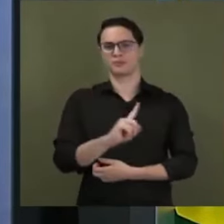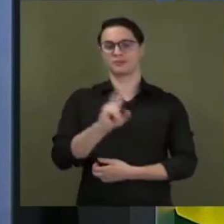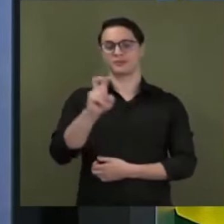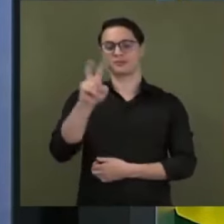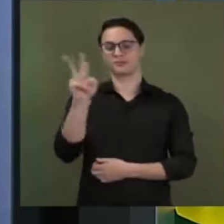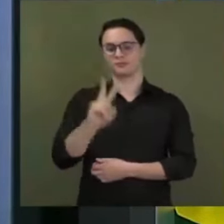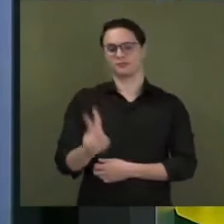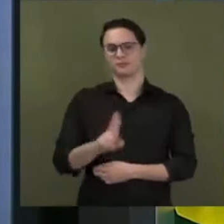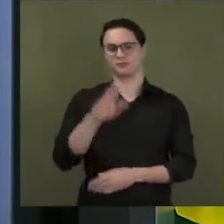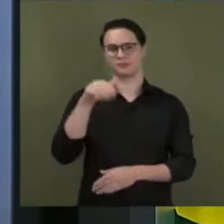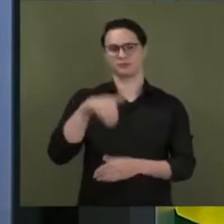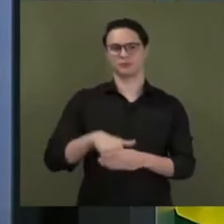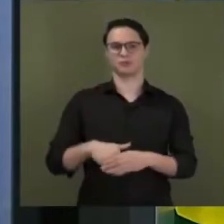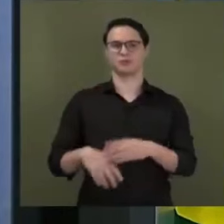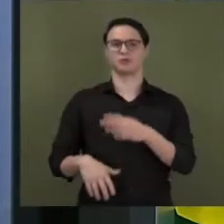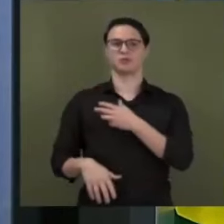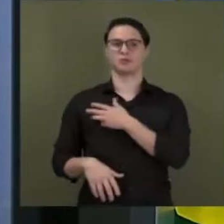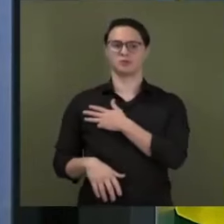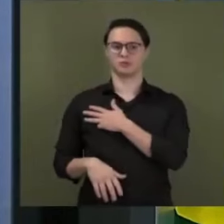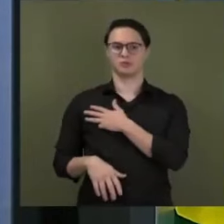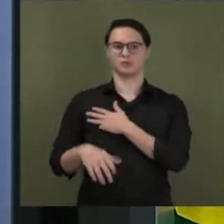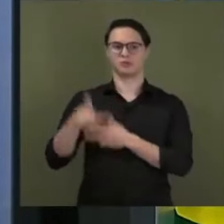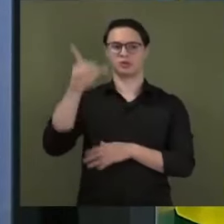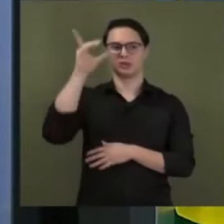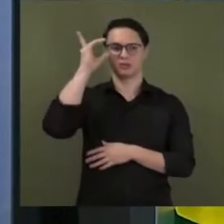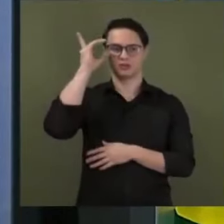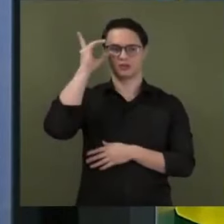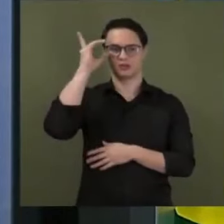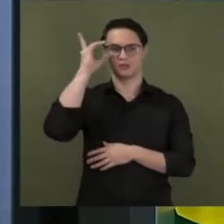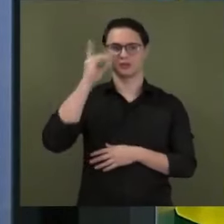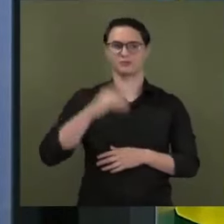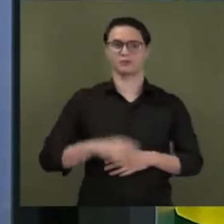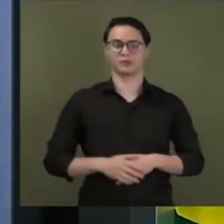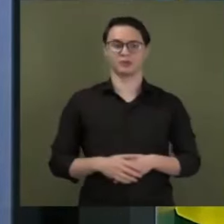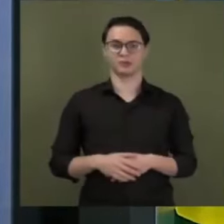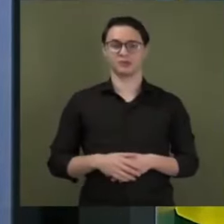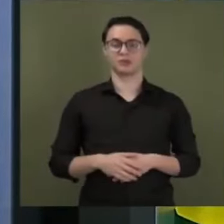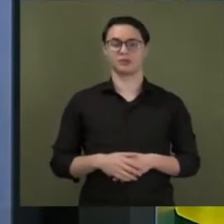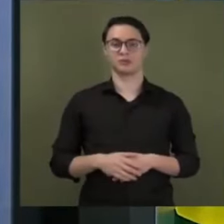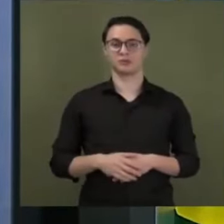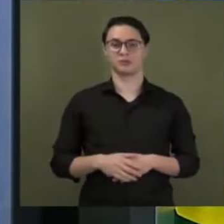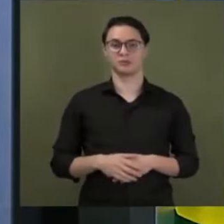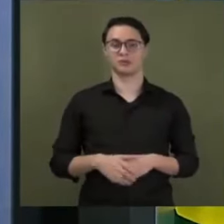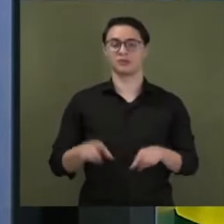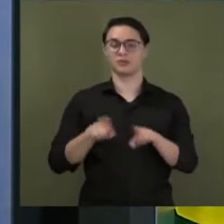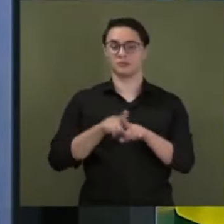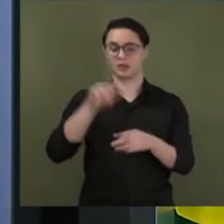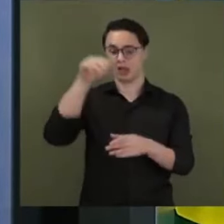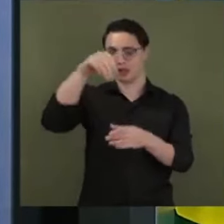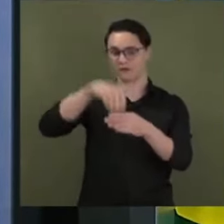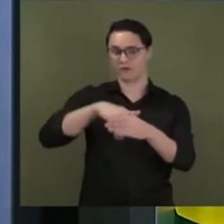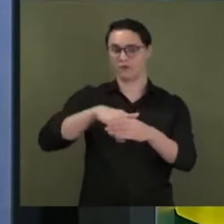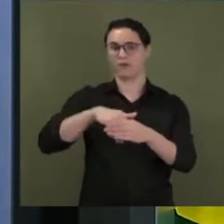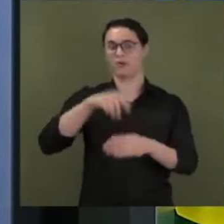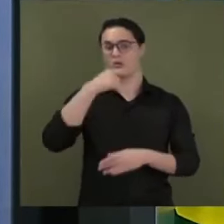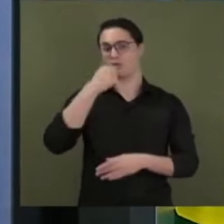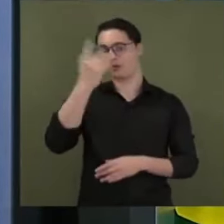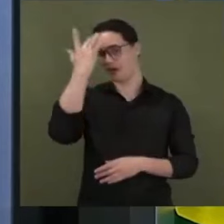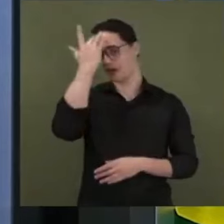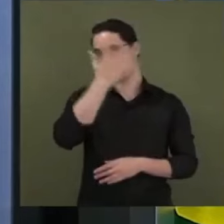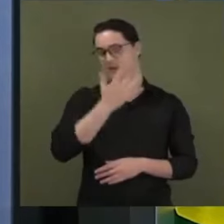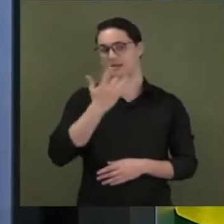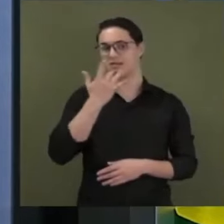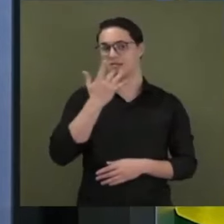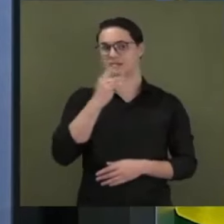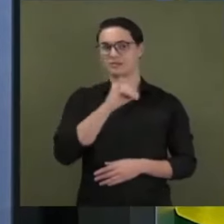elegeu o Lula a Dilma presidente da república e elegeria o Haddad se o Lula não tivesse